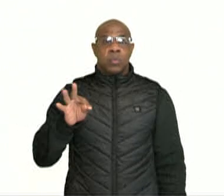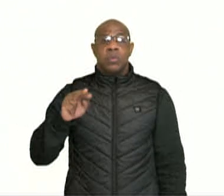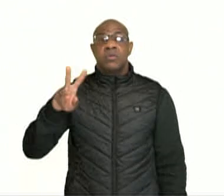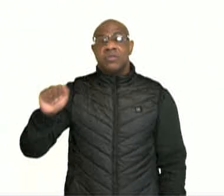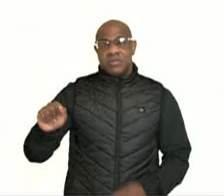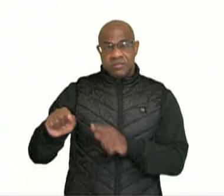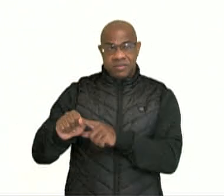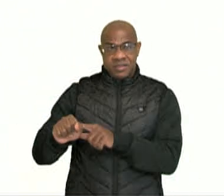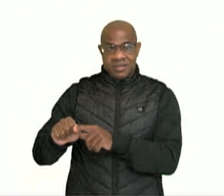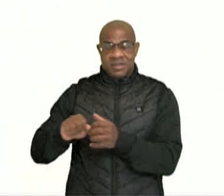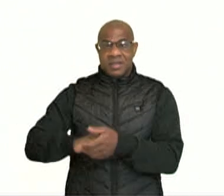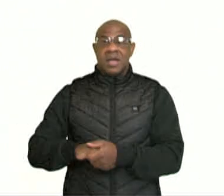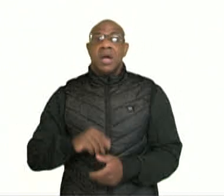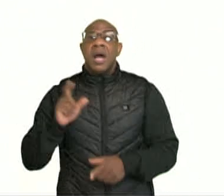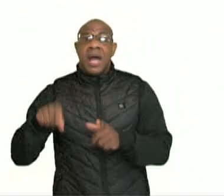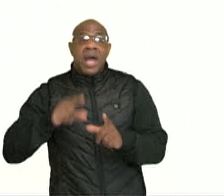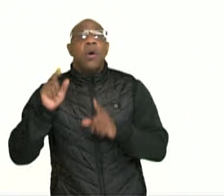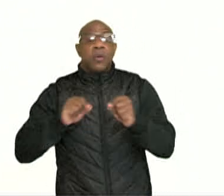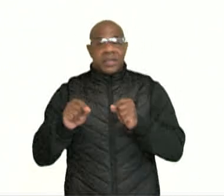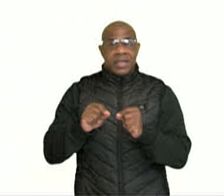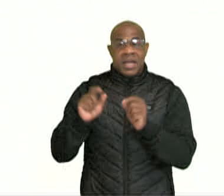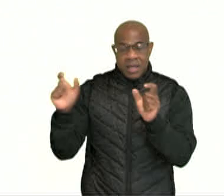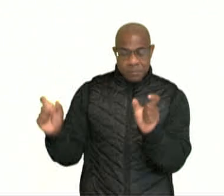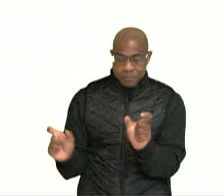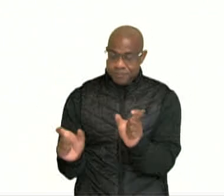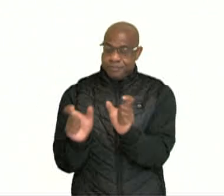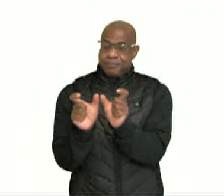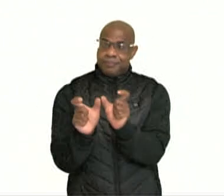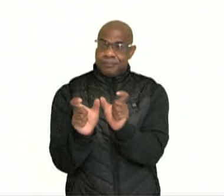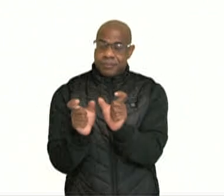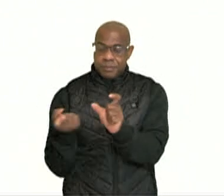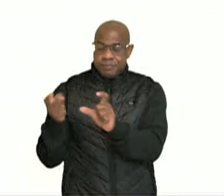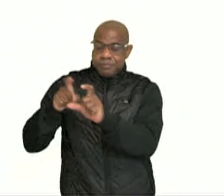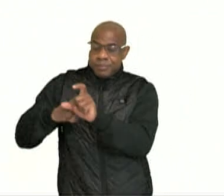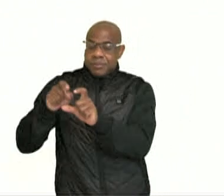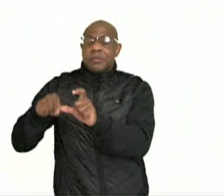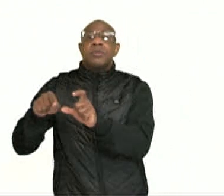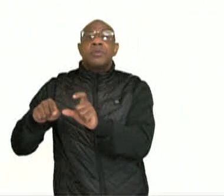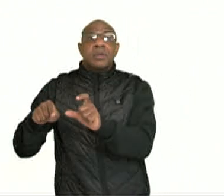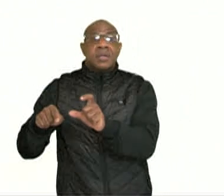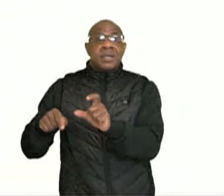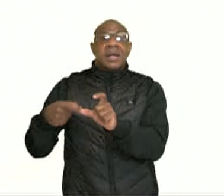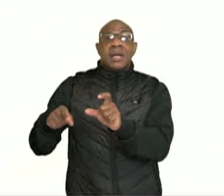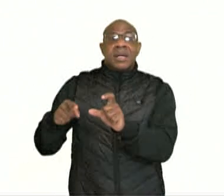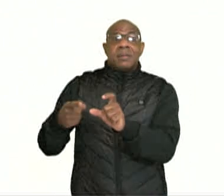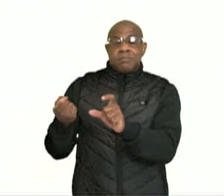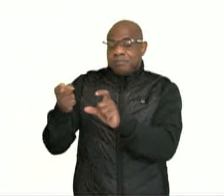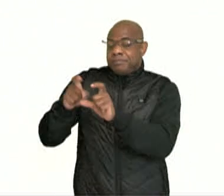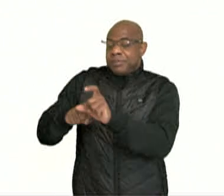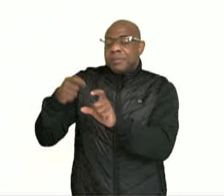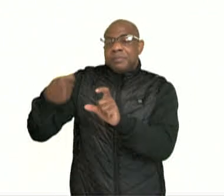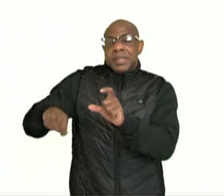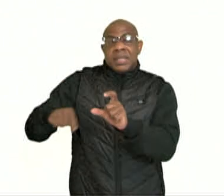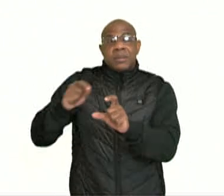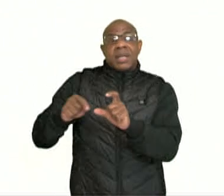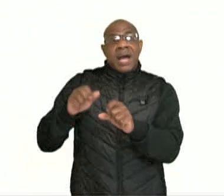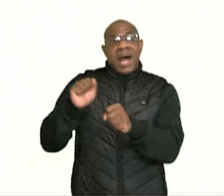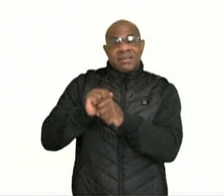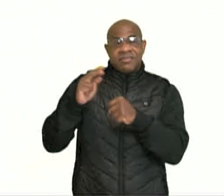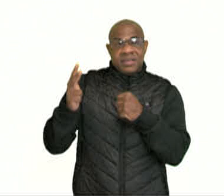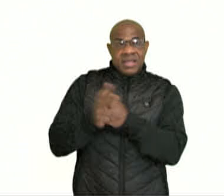oração principal. São conjunções e locuções conjuntivas subordinativas